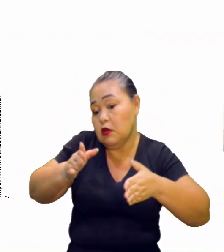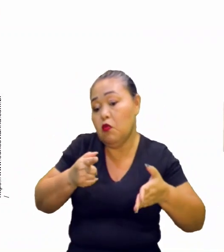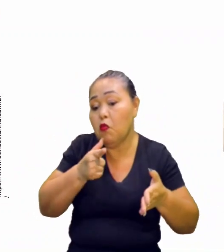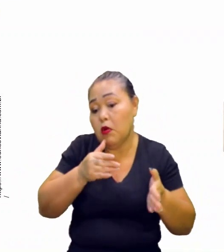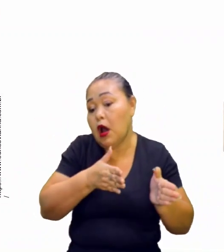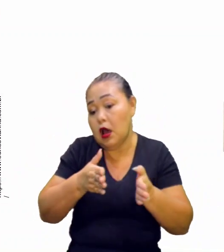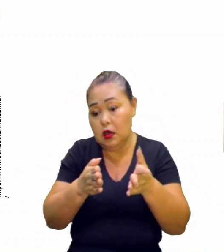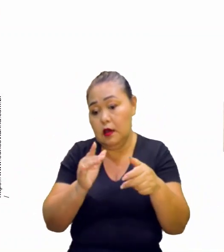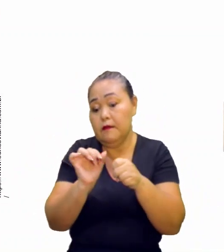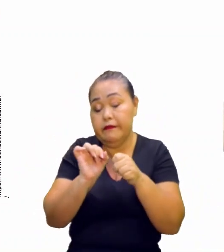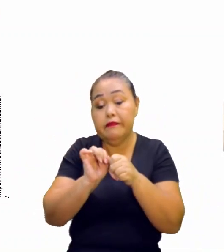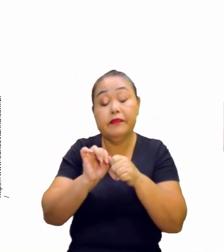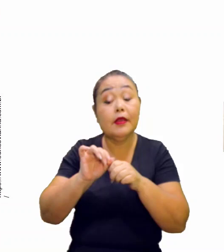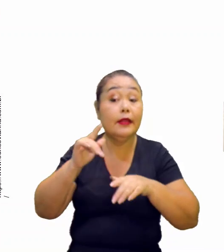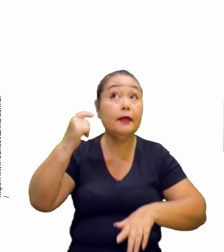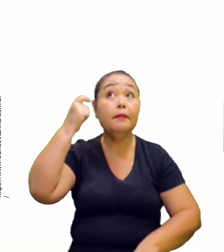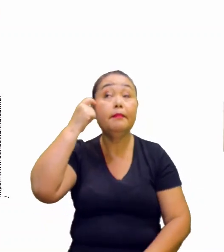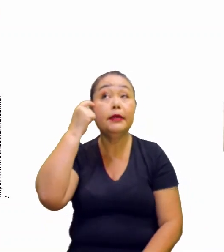que pensar que